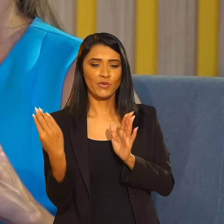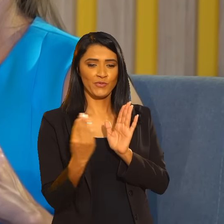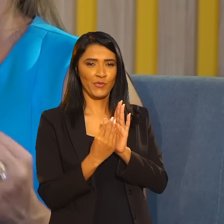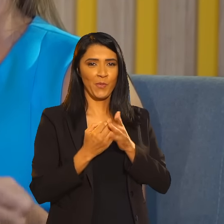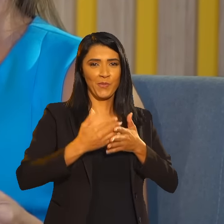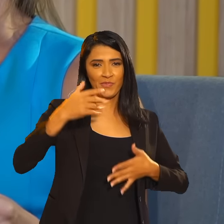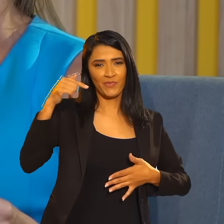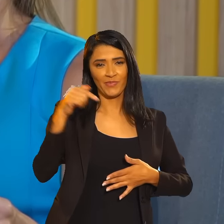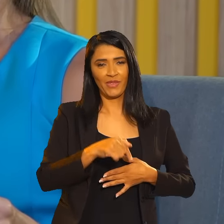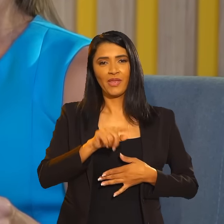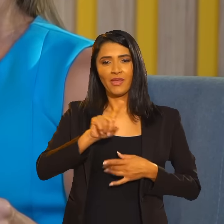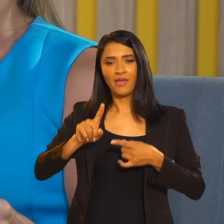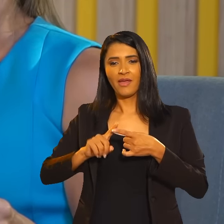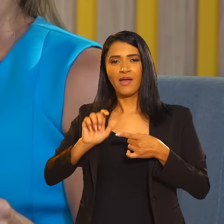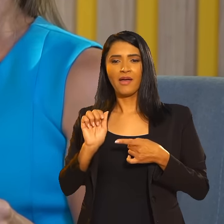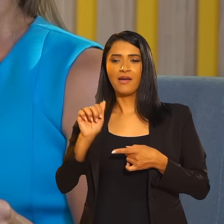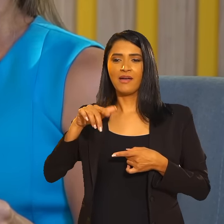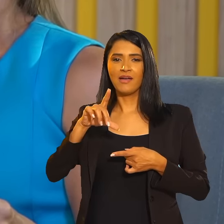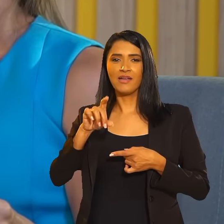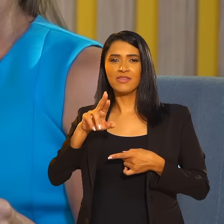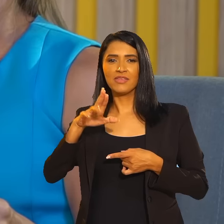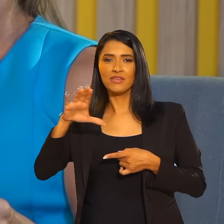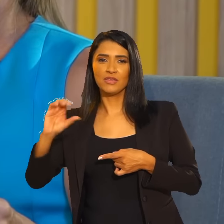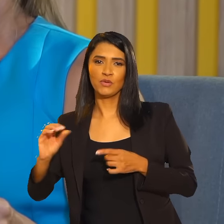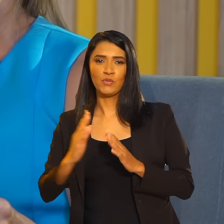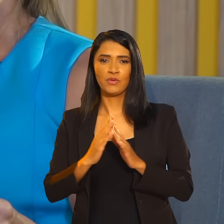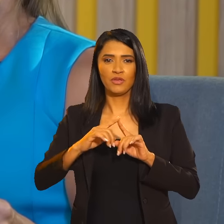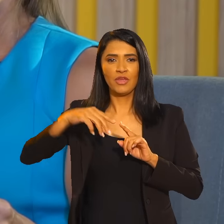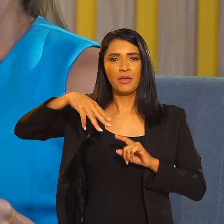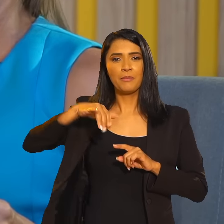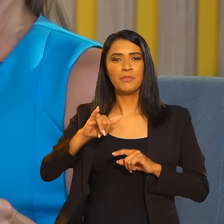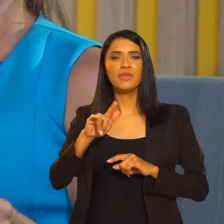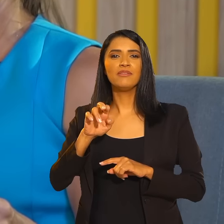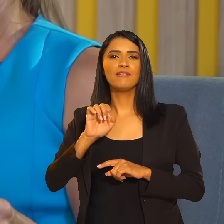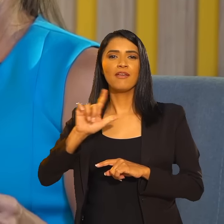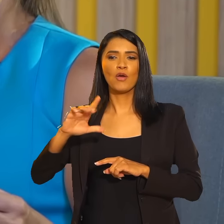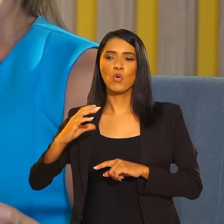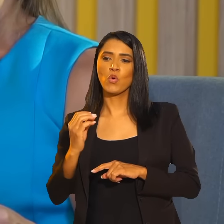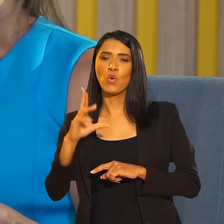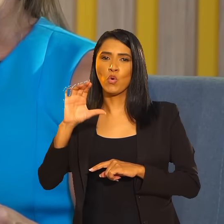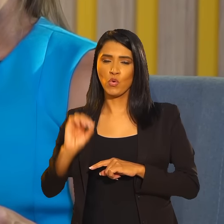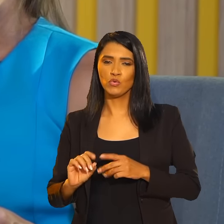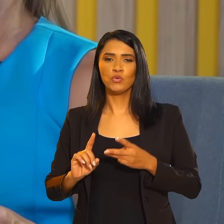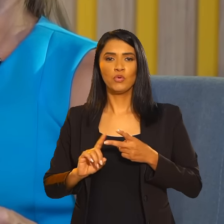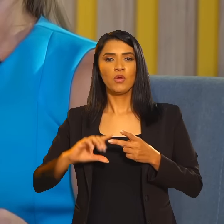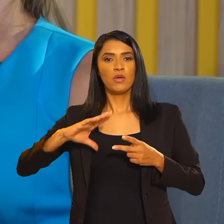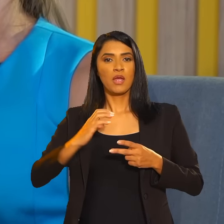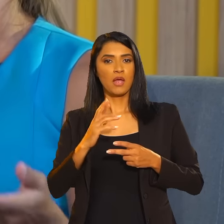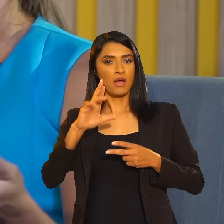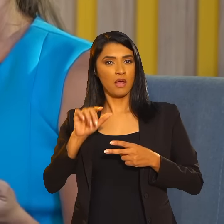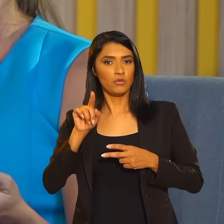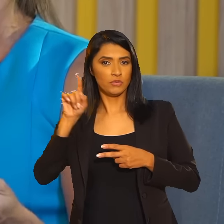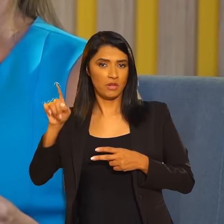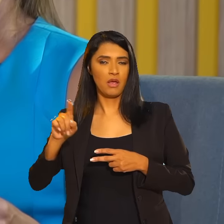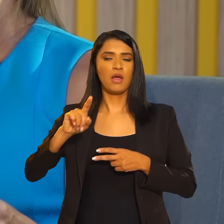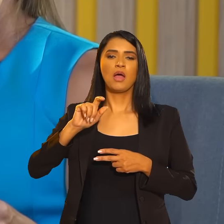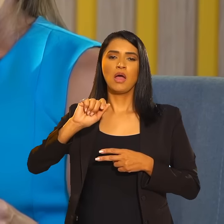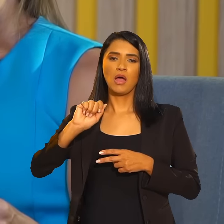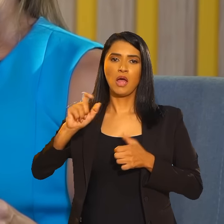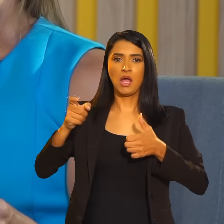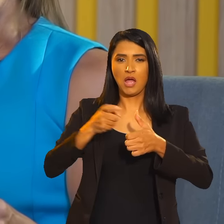deixaram um comentário aqui pra gente, que são o Anderson, da Igreja de Miguel Couto, da Baixada Fluminense, o Carlos, que acompanha a gente lá da